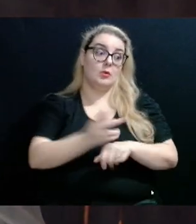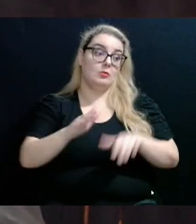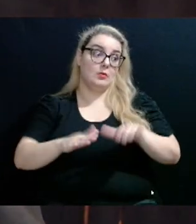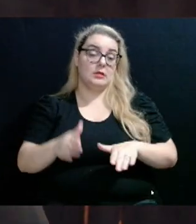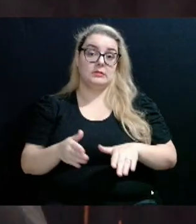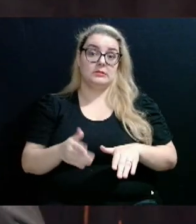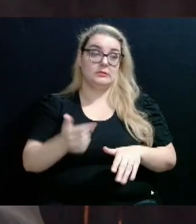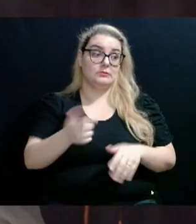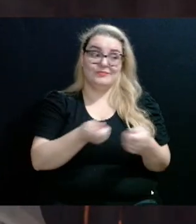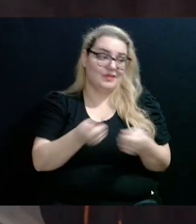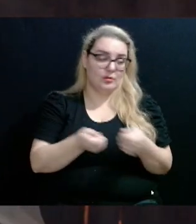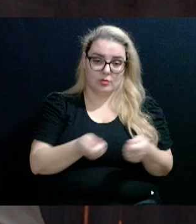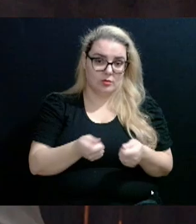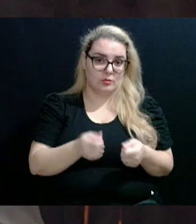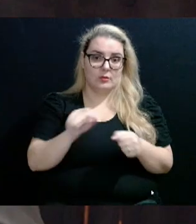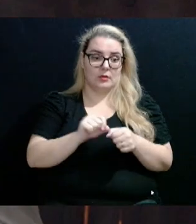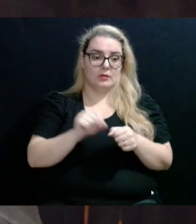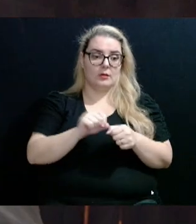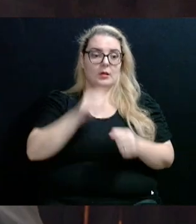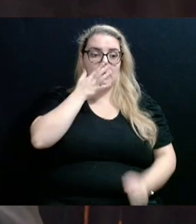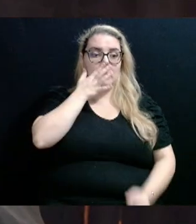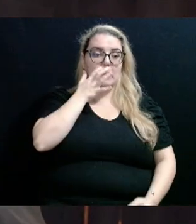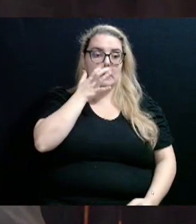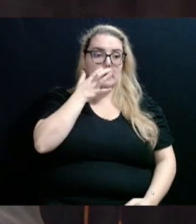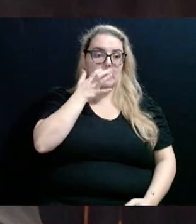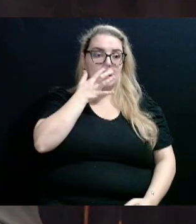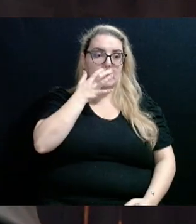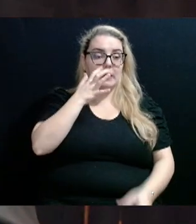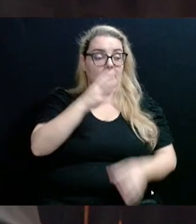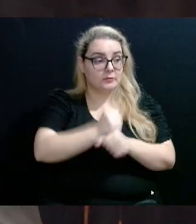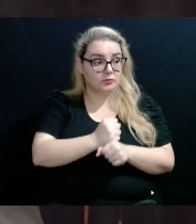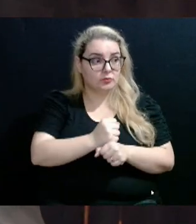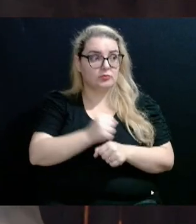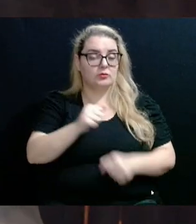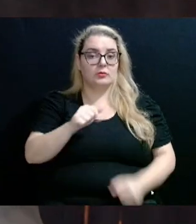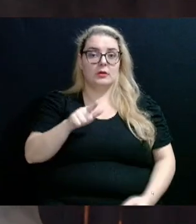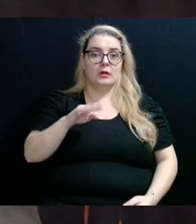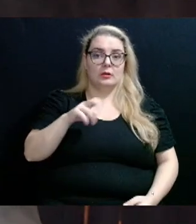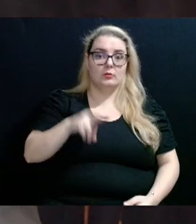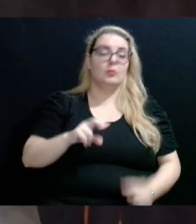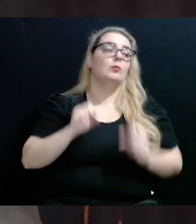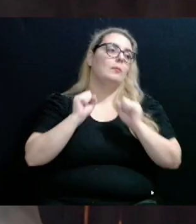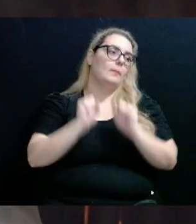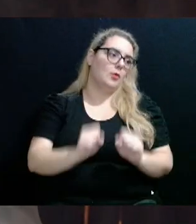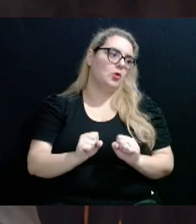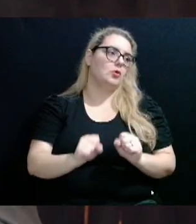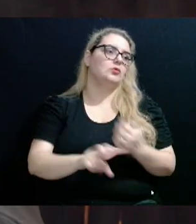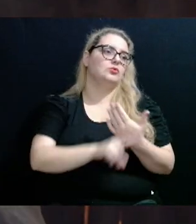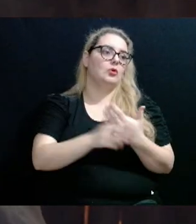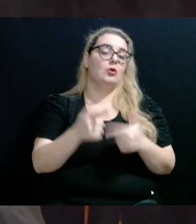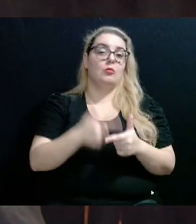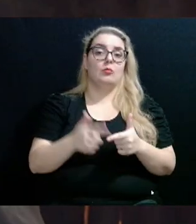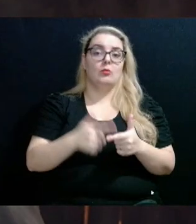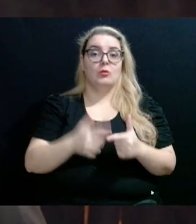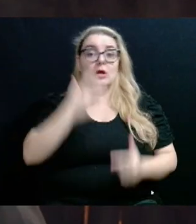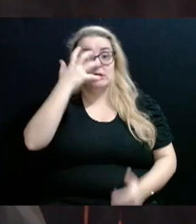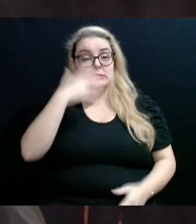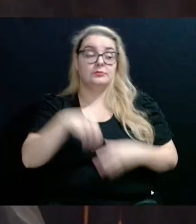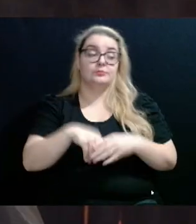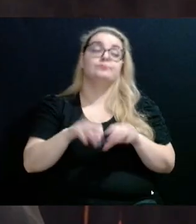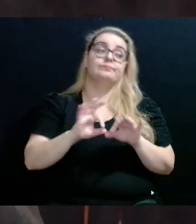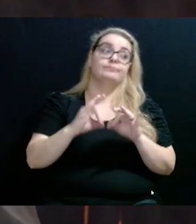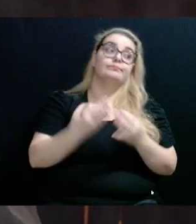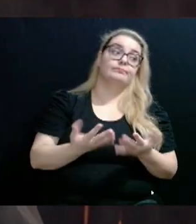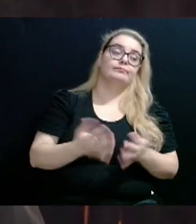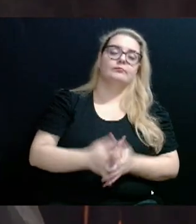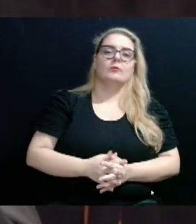a completude do álbum, ele pode gerar sim ali um problema sério dentro da família até mesmo, né? Porque se não colocar limite,